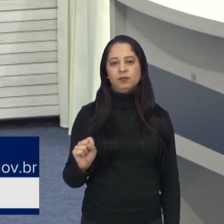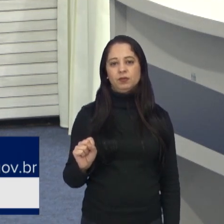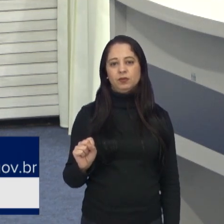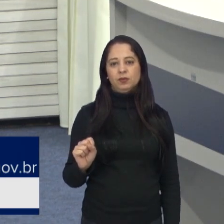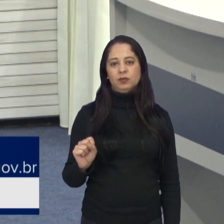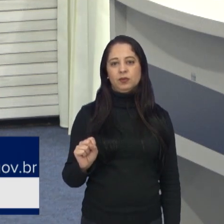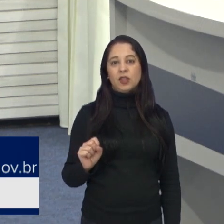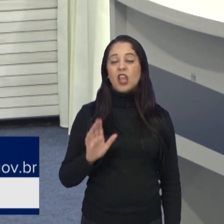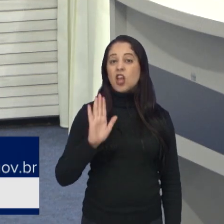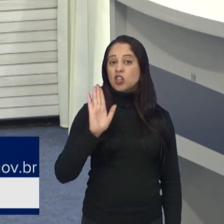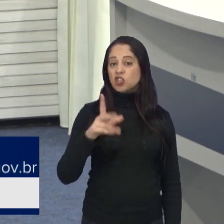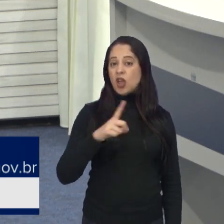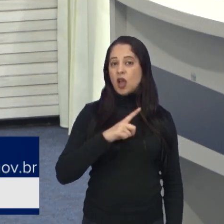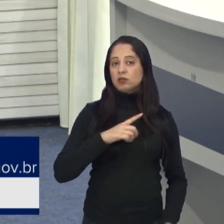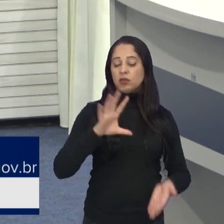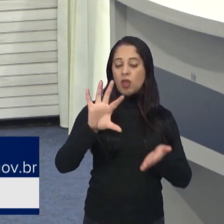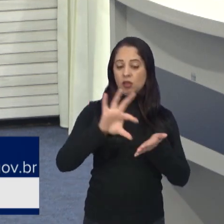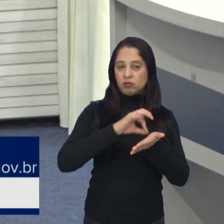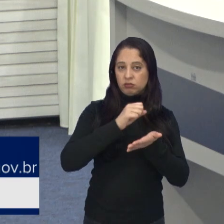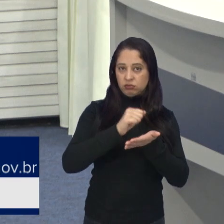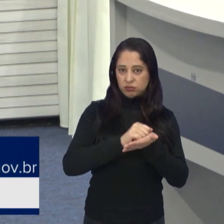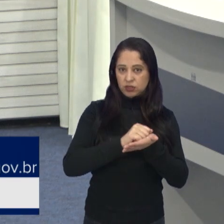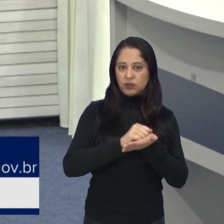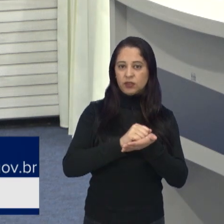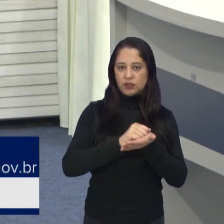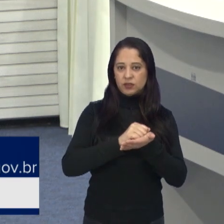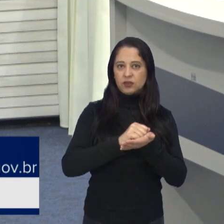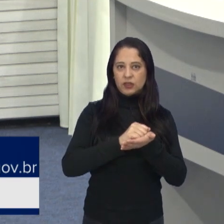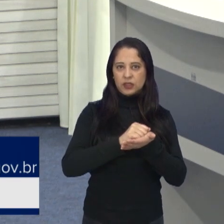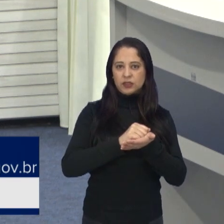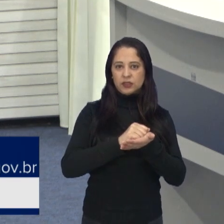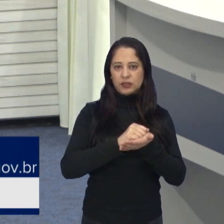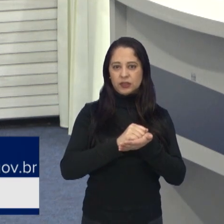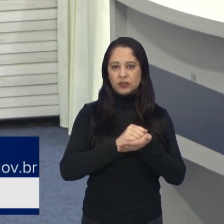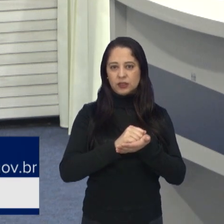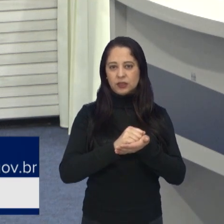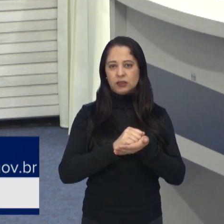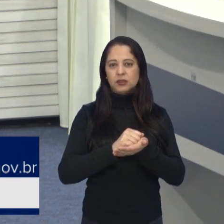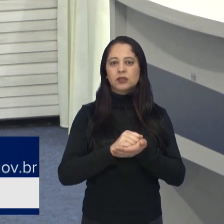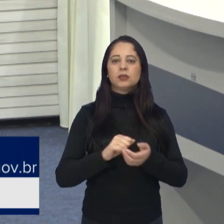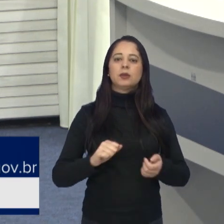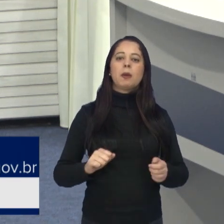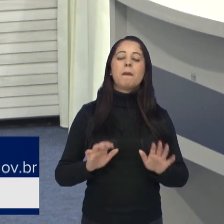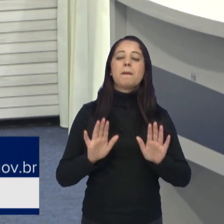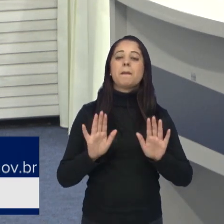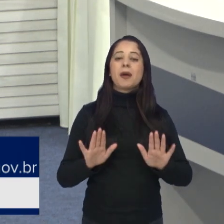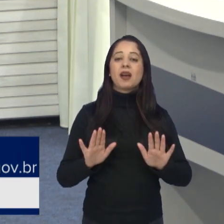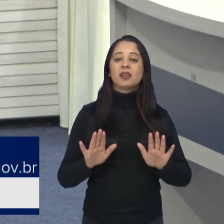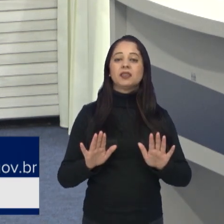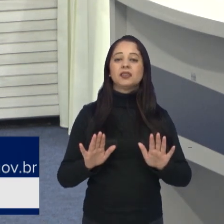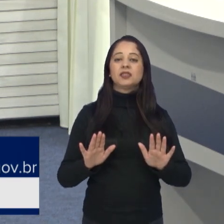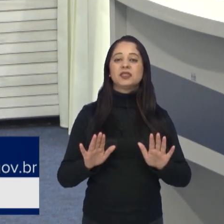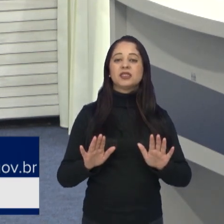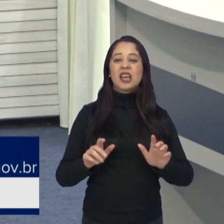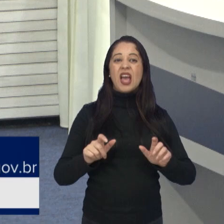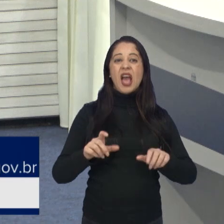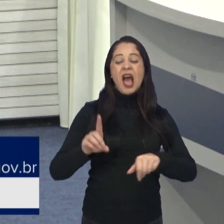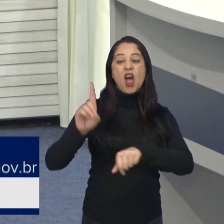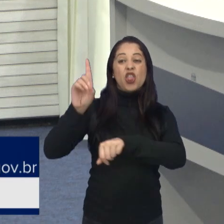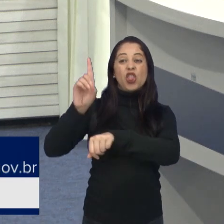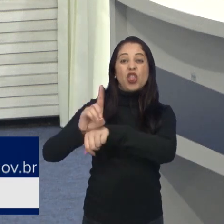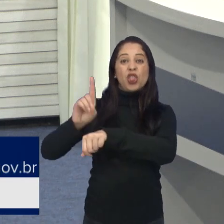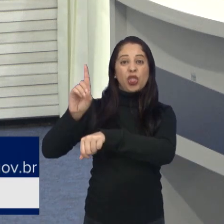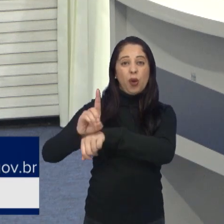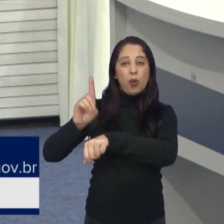um recadastramento ex officio, e penalizou muitos proprietários